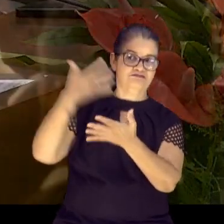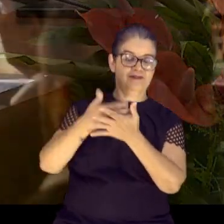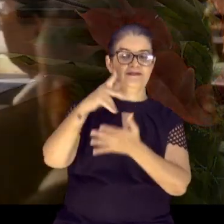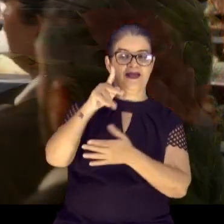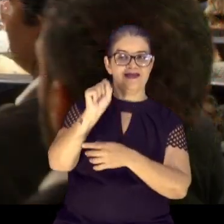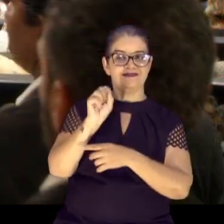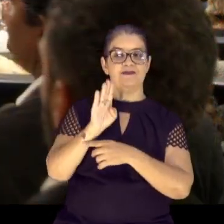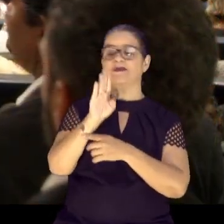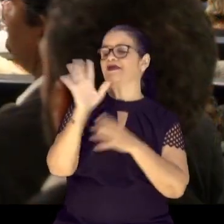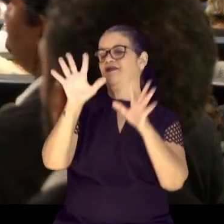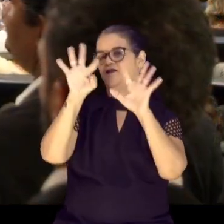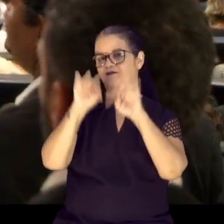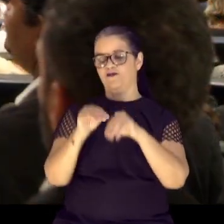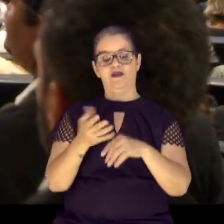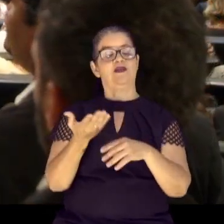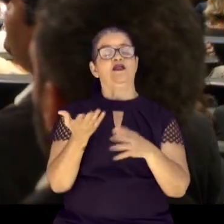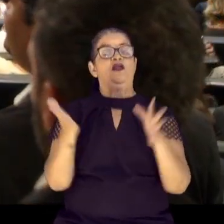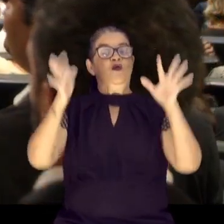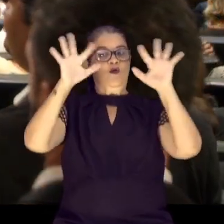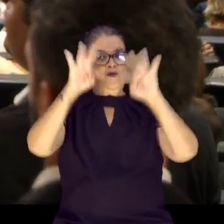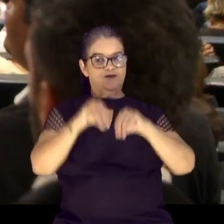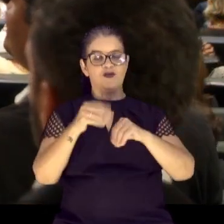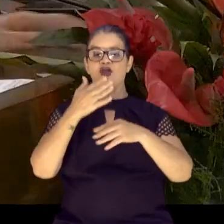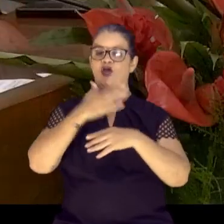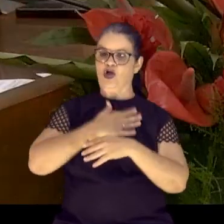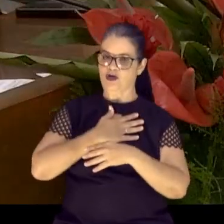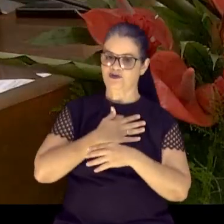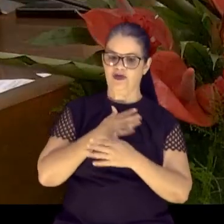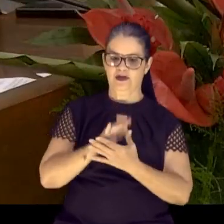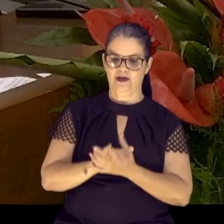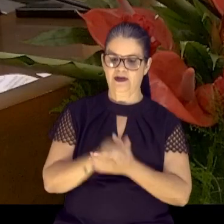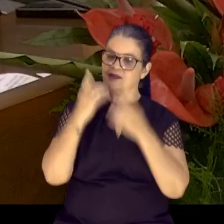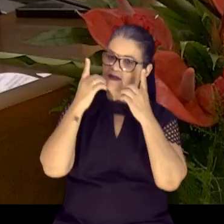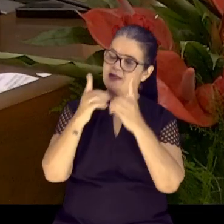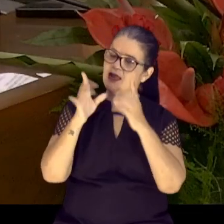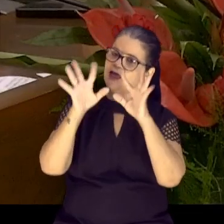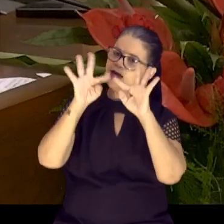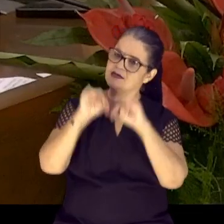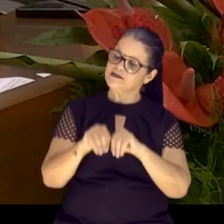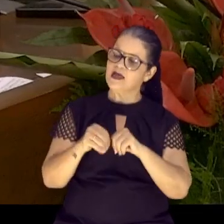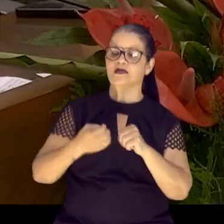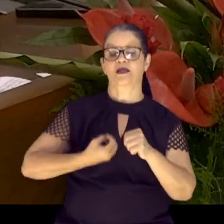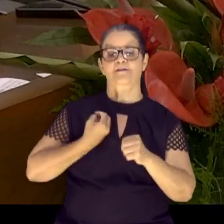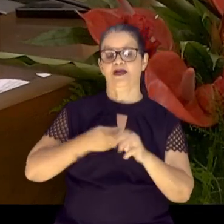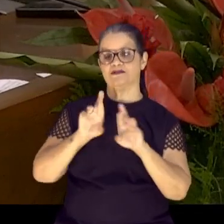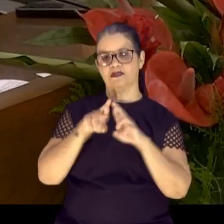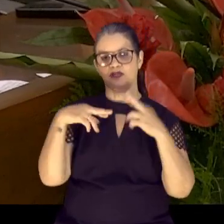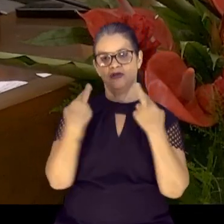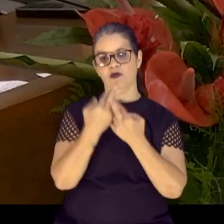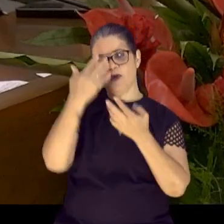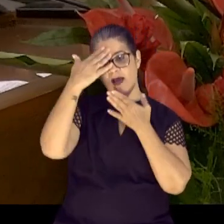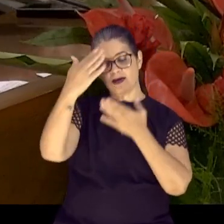Enfim, né, por fim, né, gostaria de declarar encerrada a presente reunião,